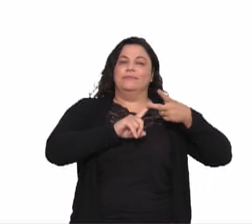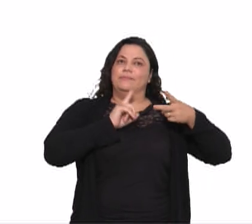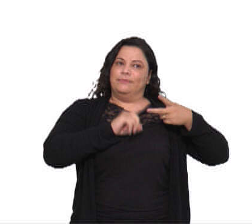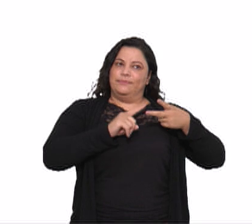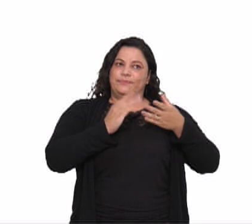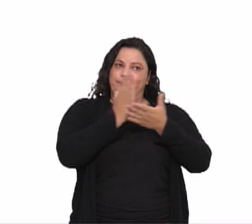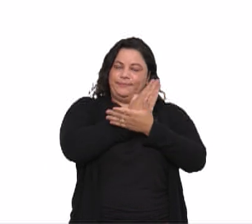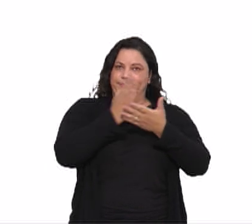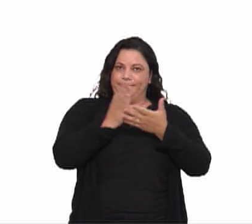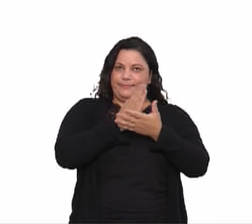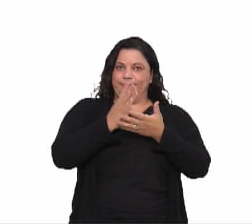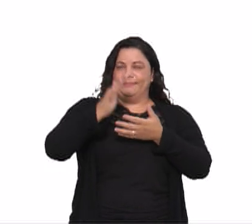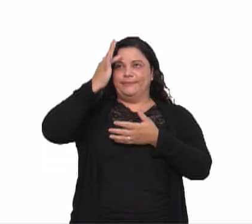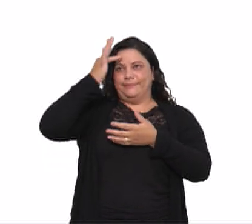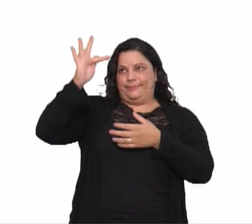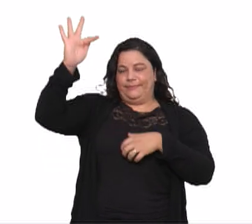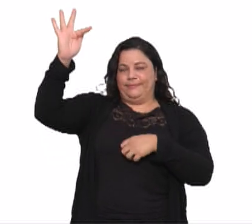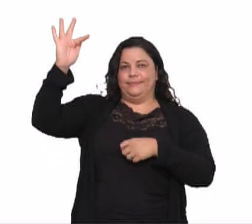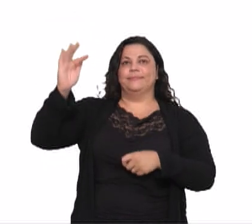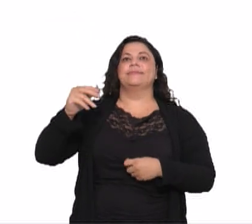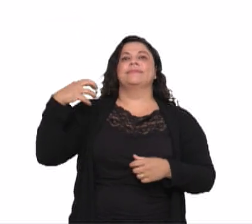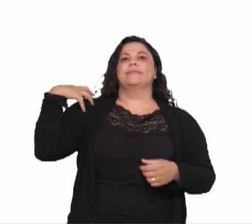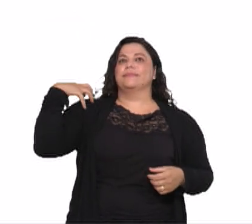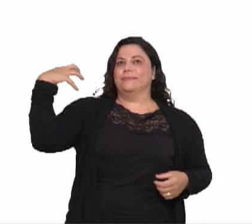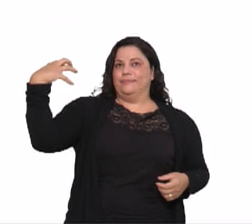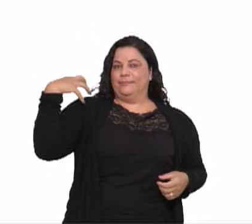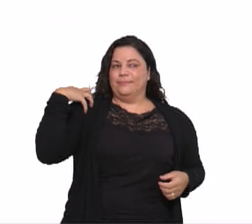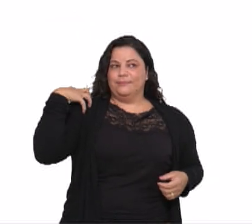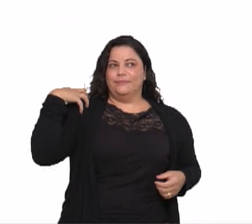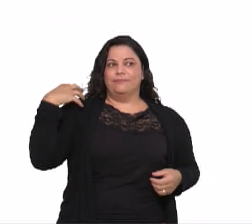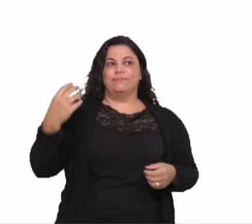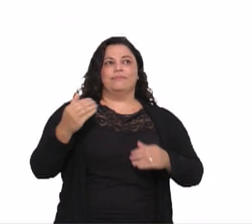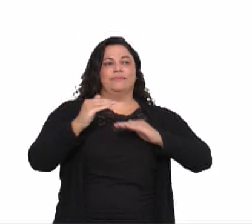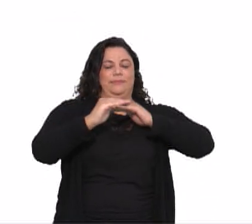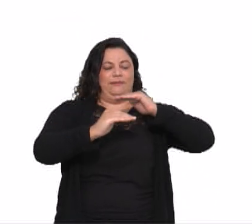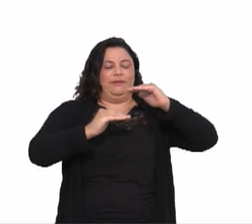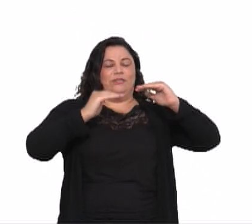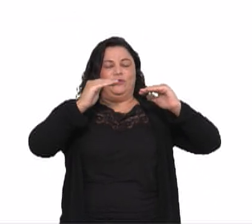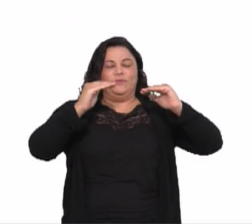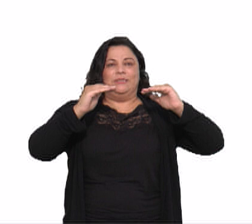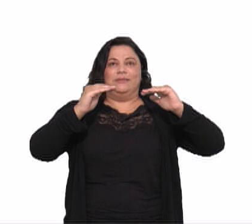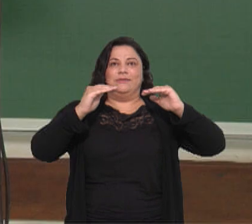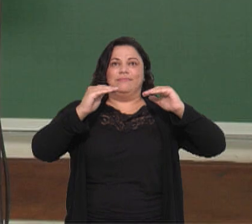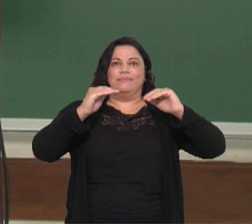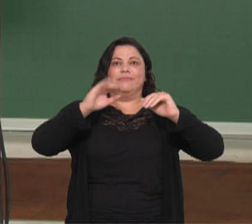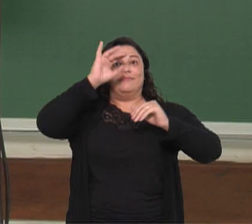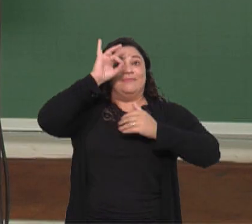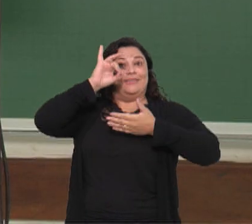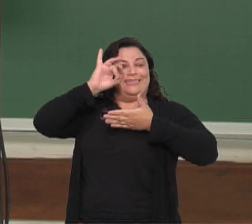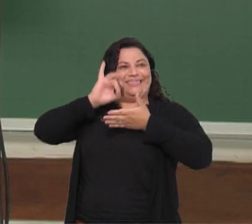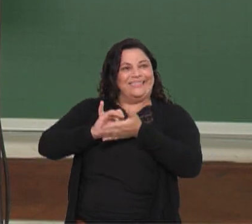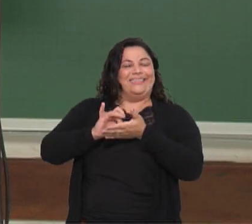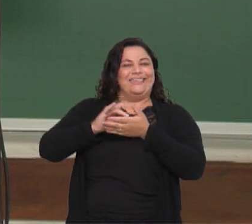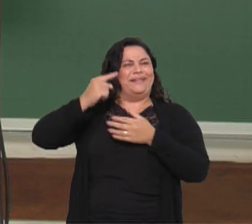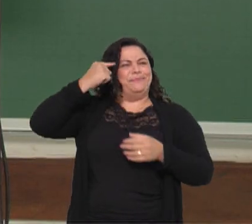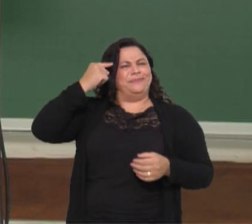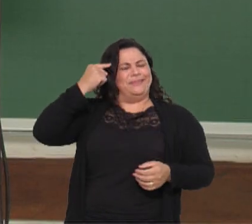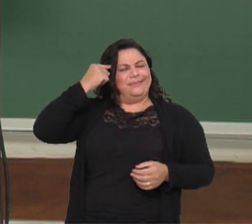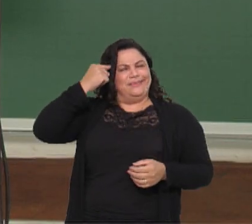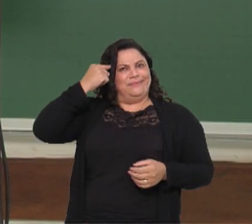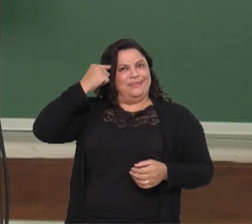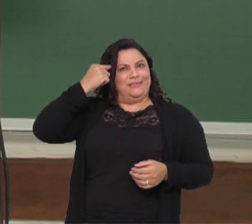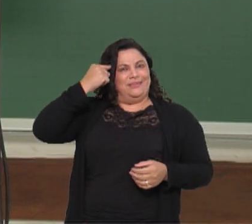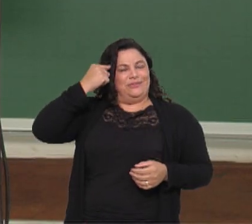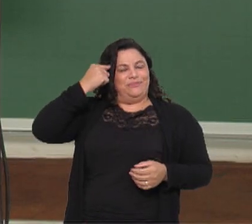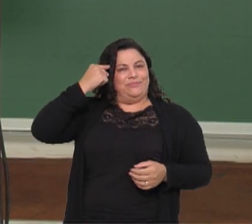filosofia platônica. Platão, como nós vimos, vai dividir a realidade, nessa dualidade do pensamento do Platão, entre